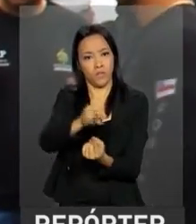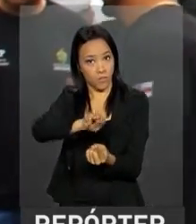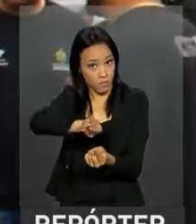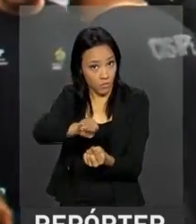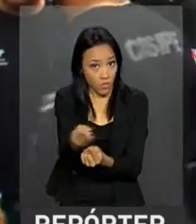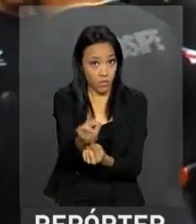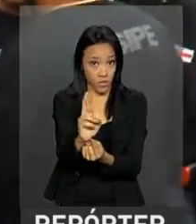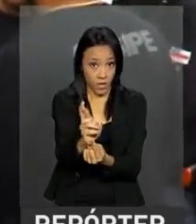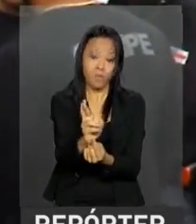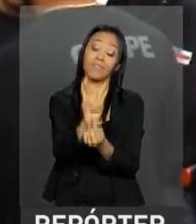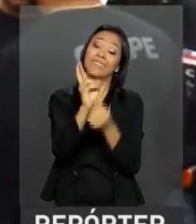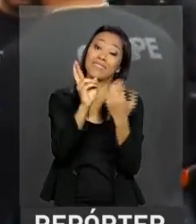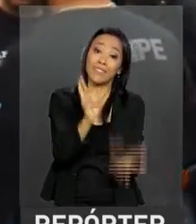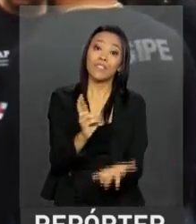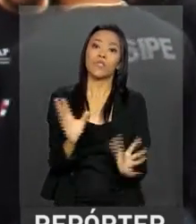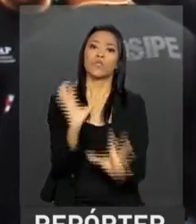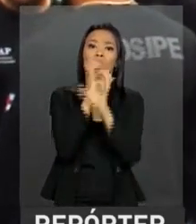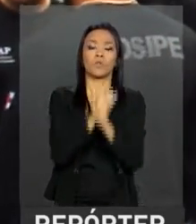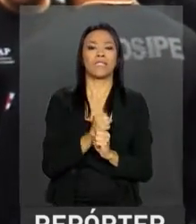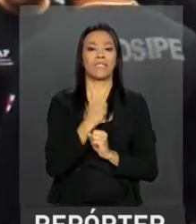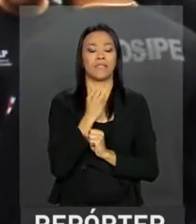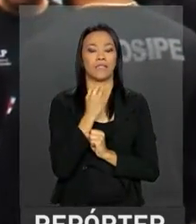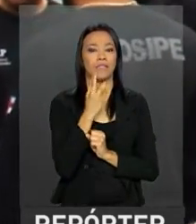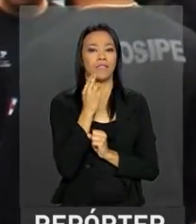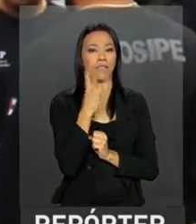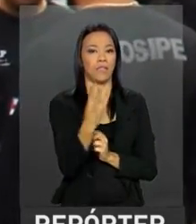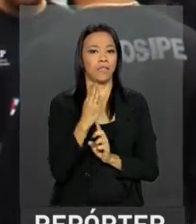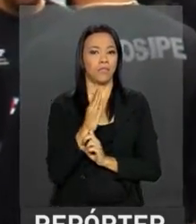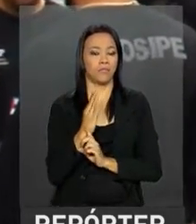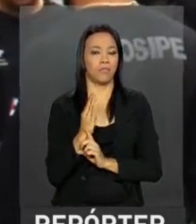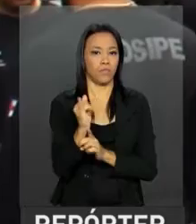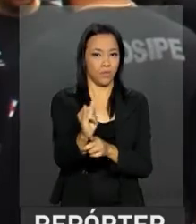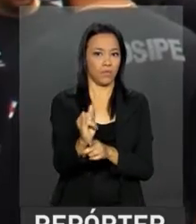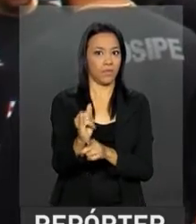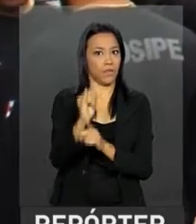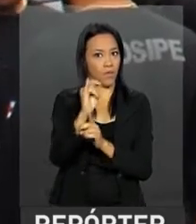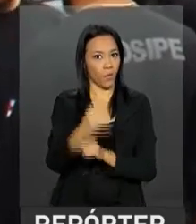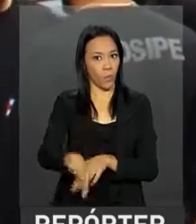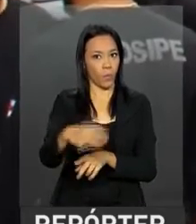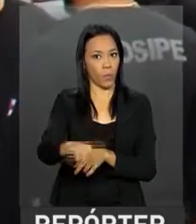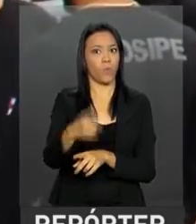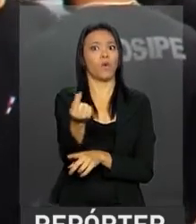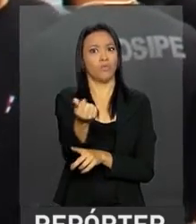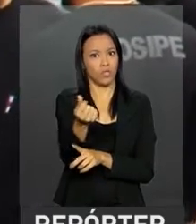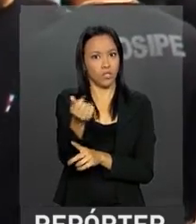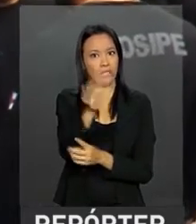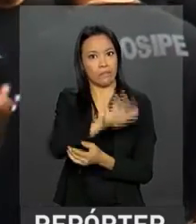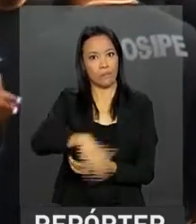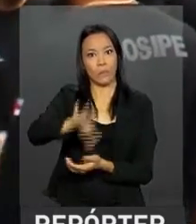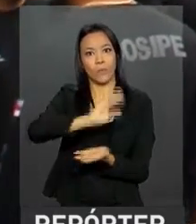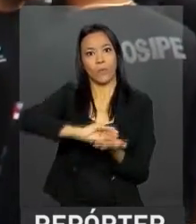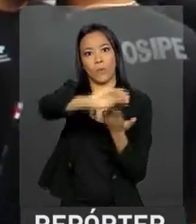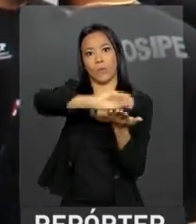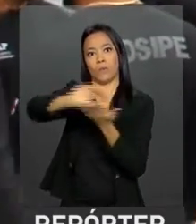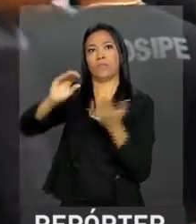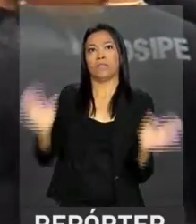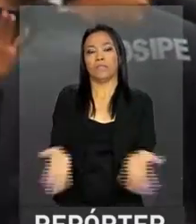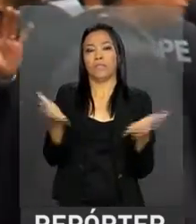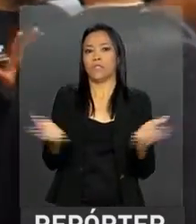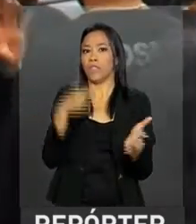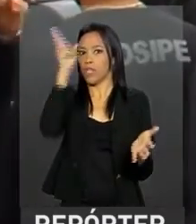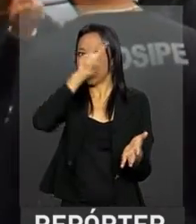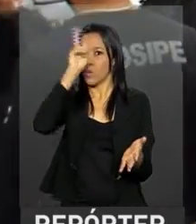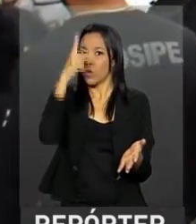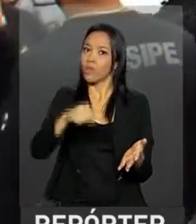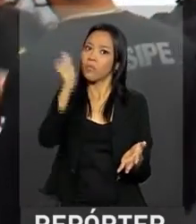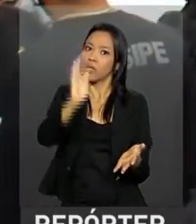R$1,8 bilhão, completando R$3 bilhões, o maior repasse financeiro para o sistema penitenciário da história brasileira,